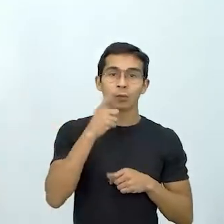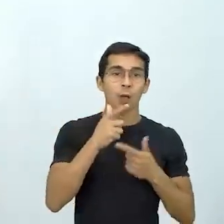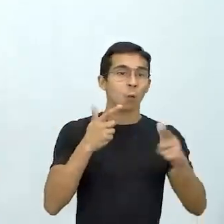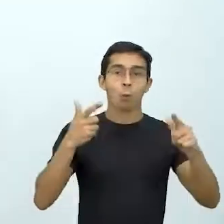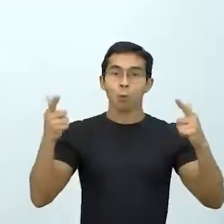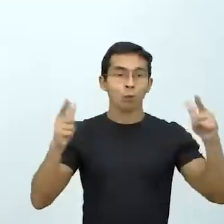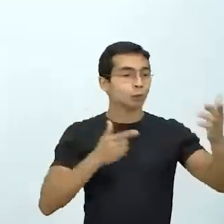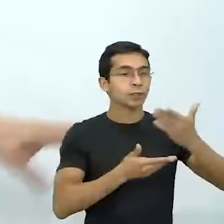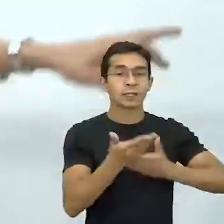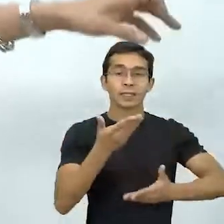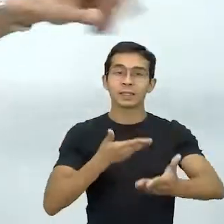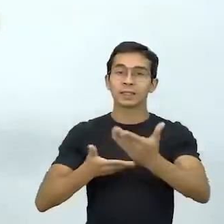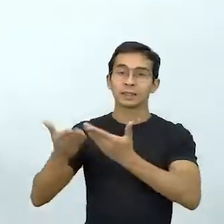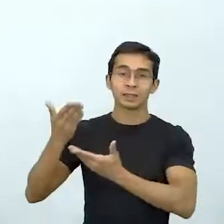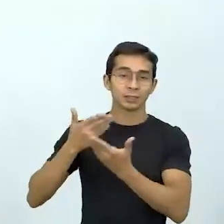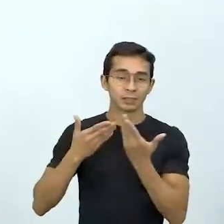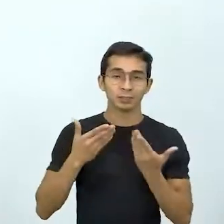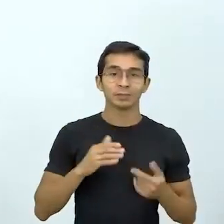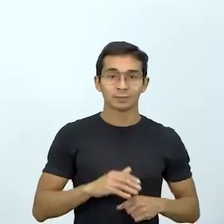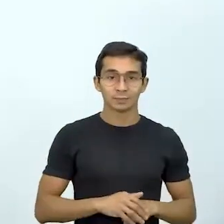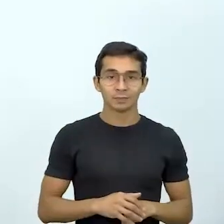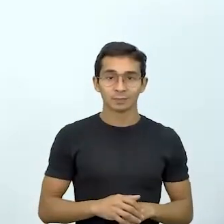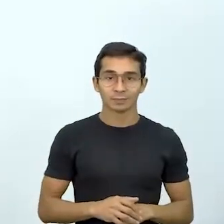ou igual. Tá? Então,